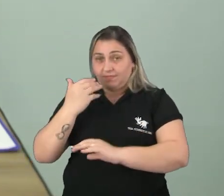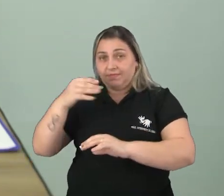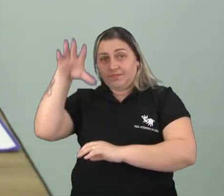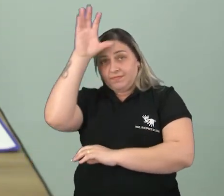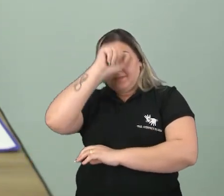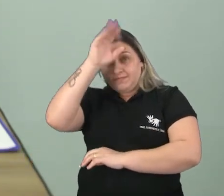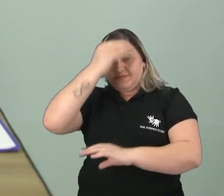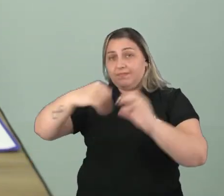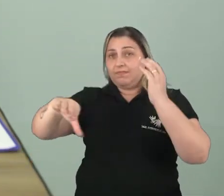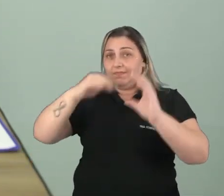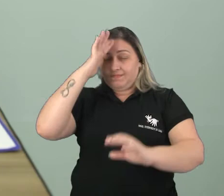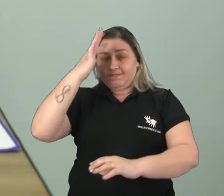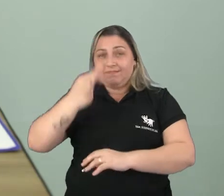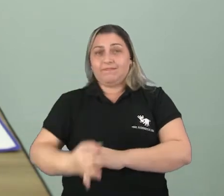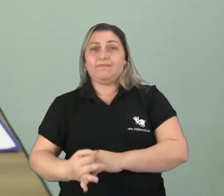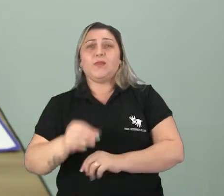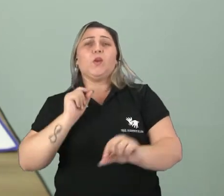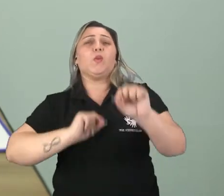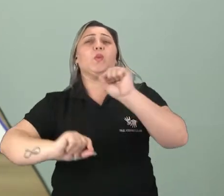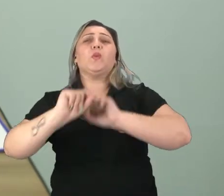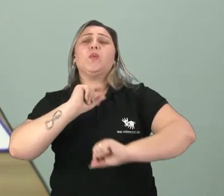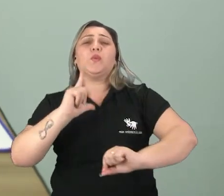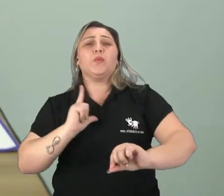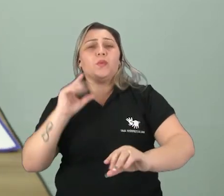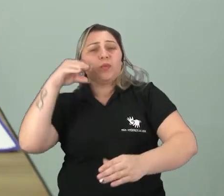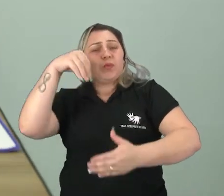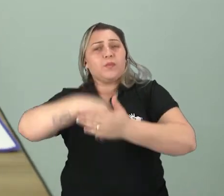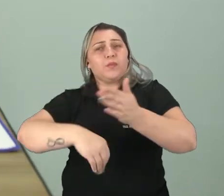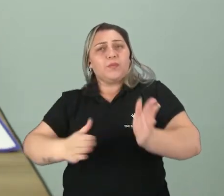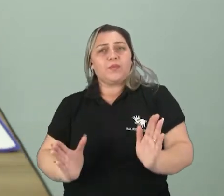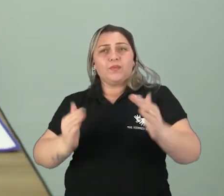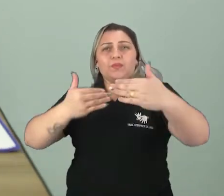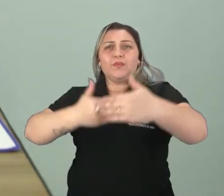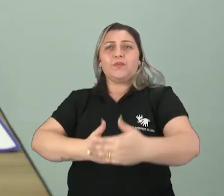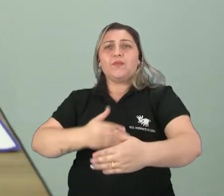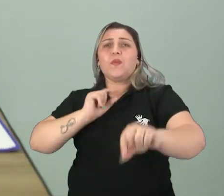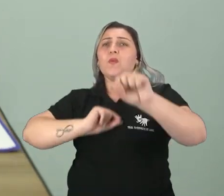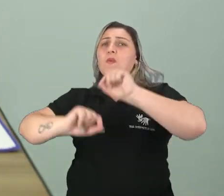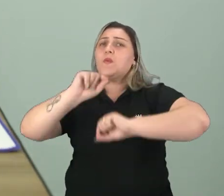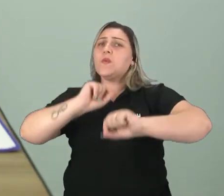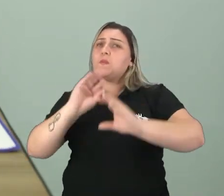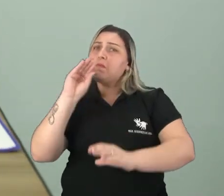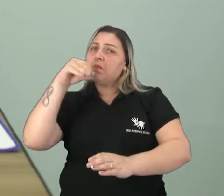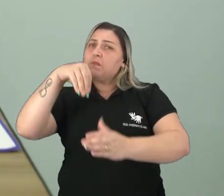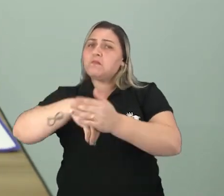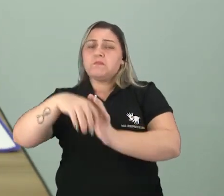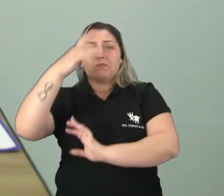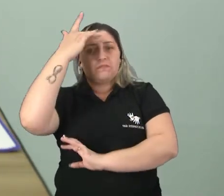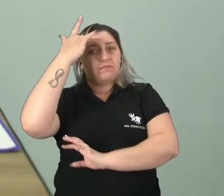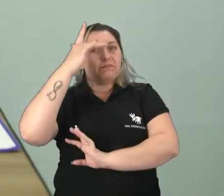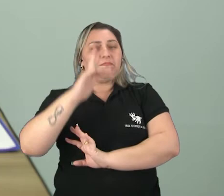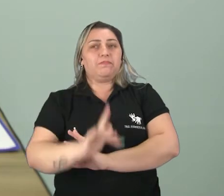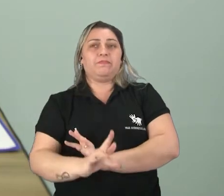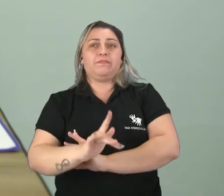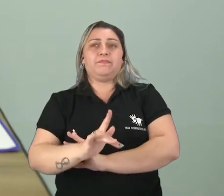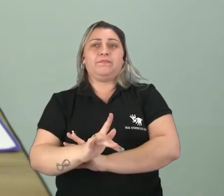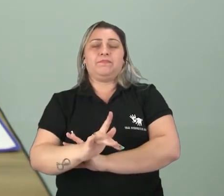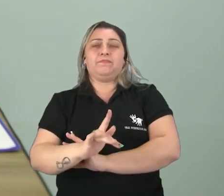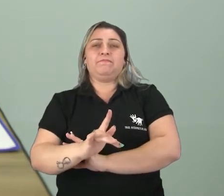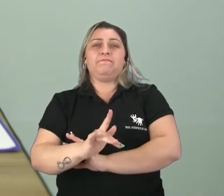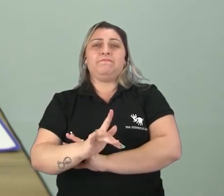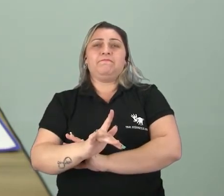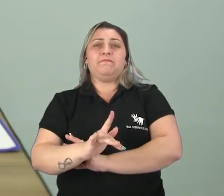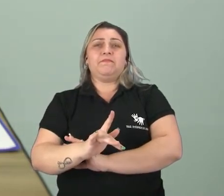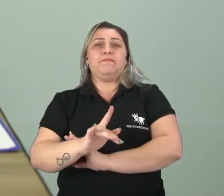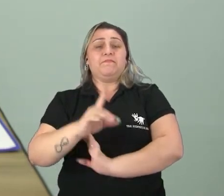aprenderam a musiquinha eu tenho certeza o que será que tem dentro desta caixa que será que tem dentro Eu não sei